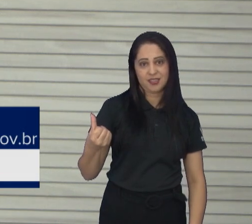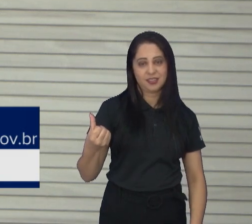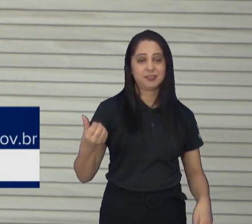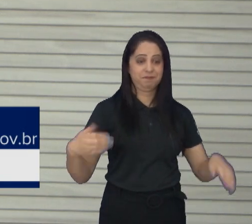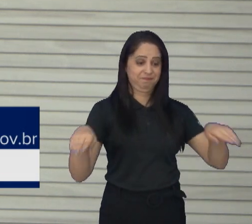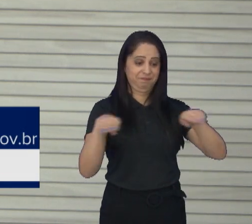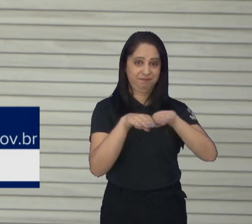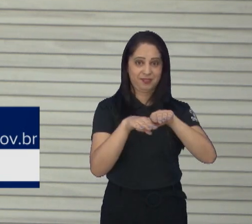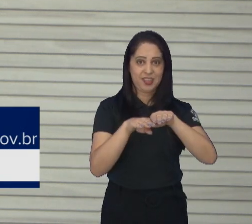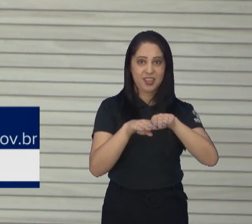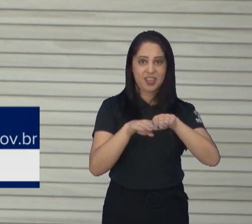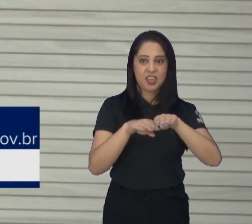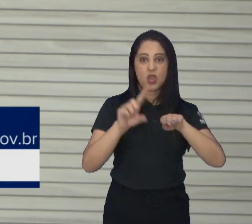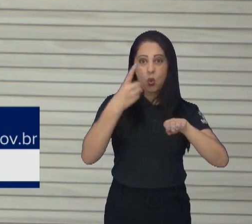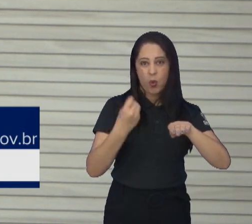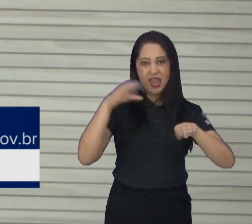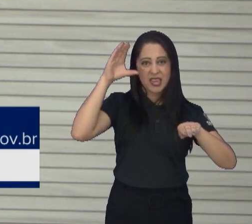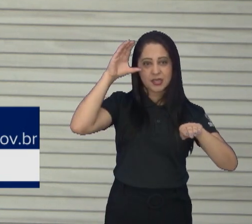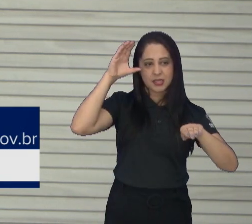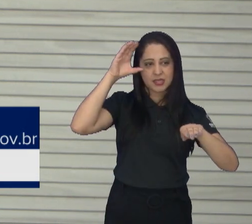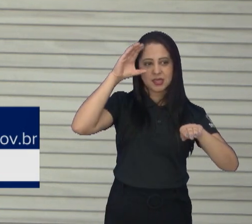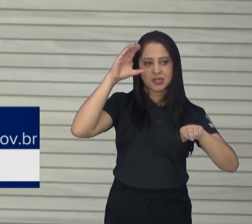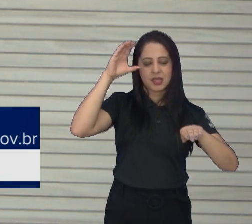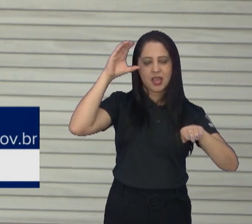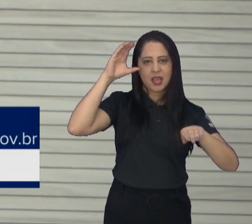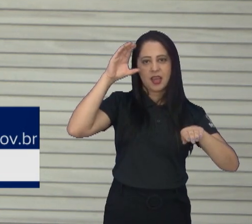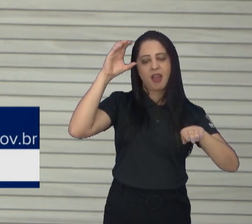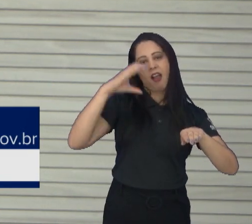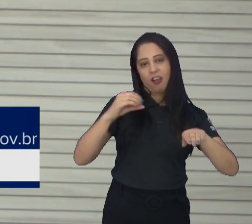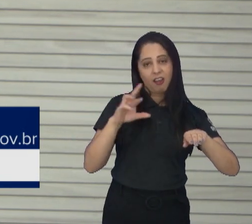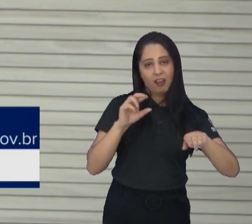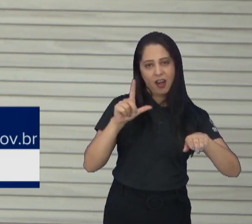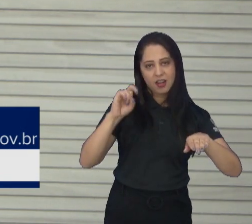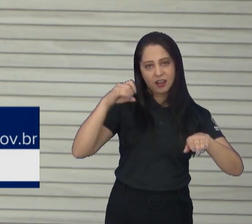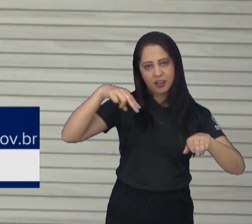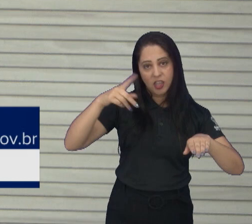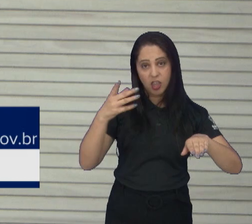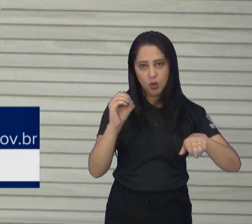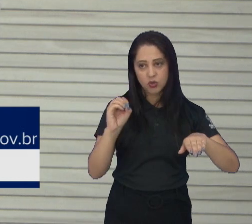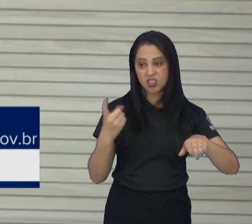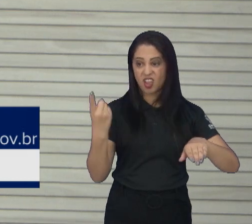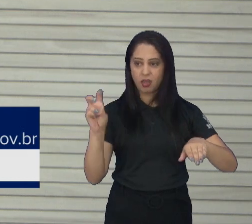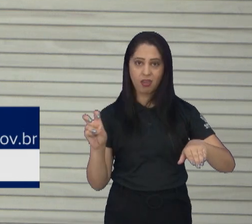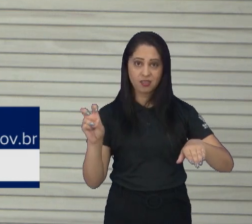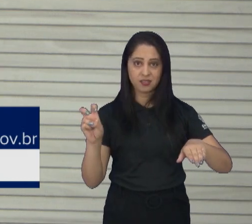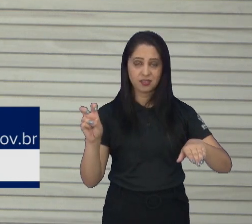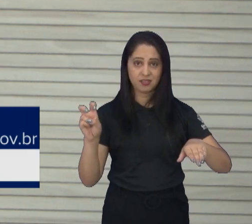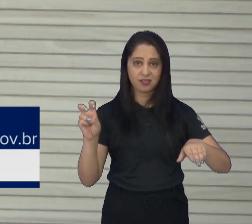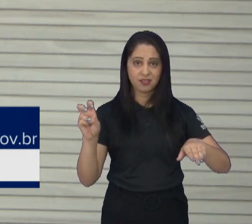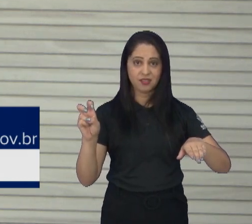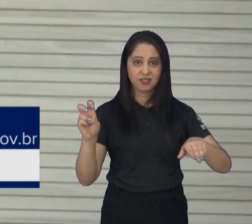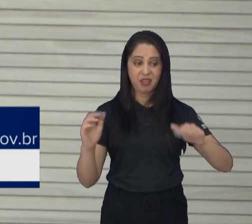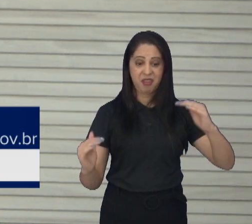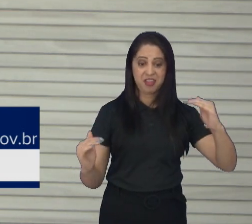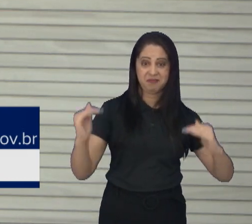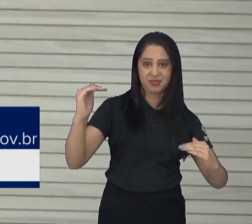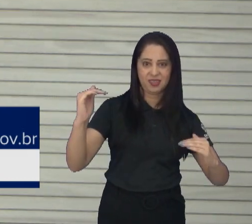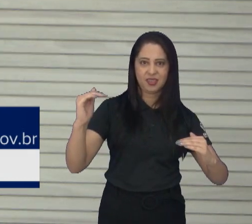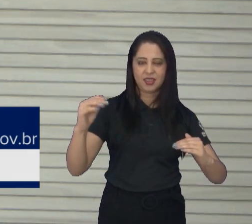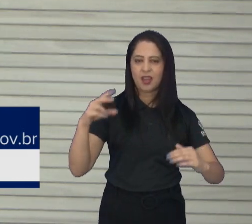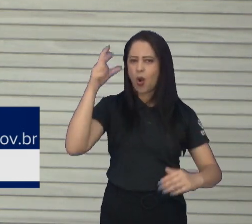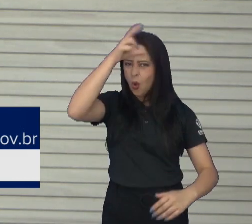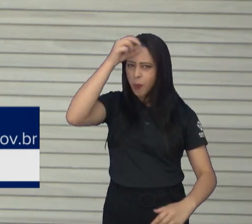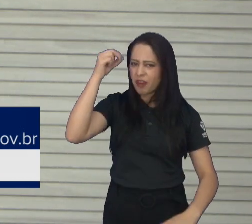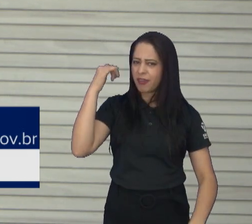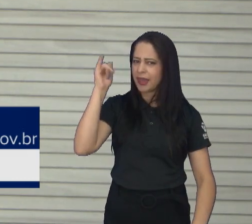Carlinho, 15. Então, normalmente, vereador, para citar o nome numa pesquisa, a gente pergunta. Tudo bem que ele é meio tonto, mas pelo